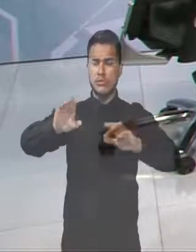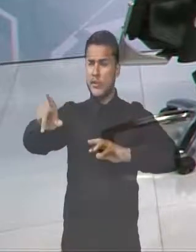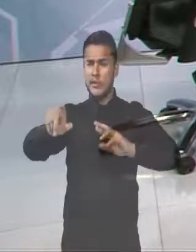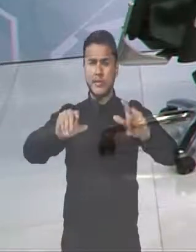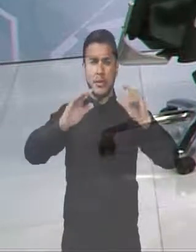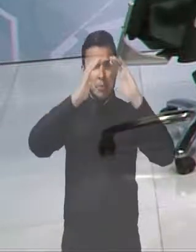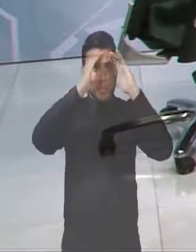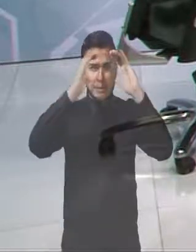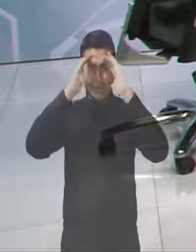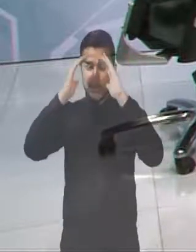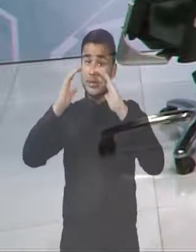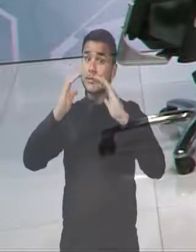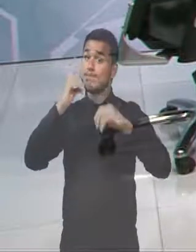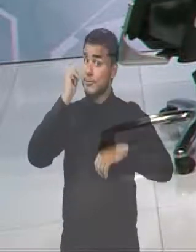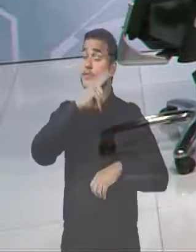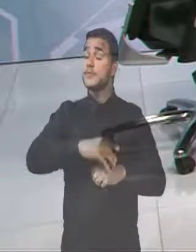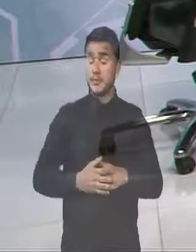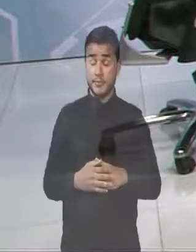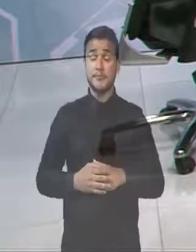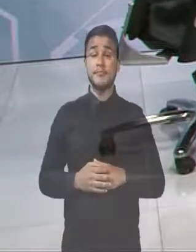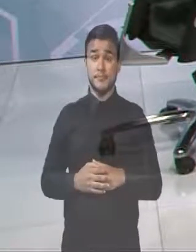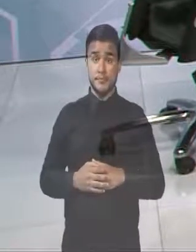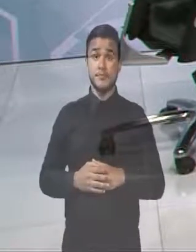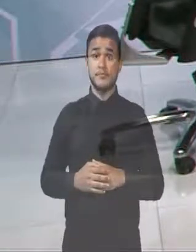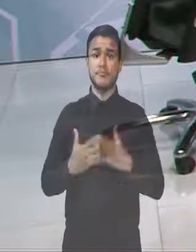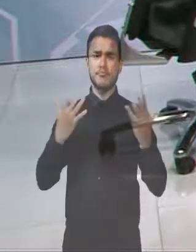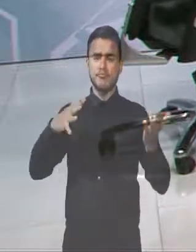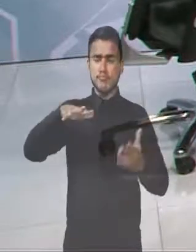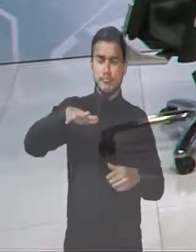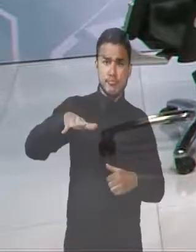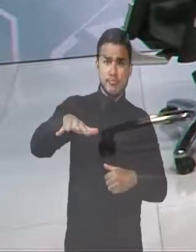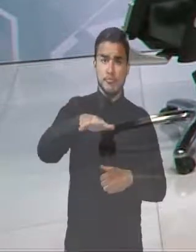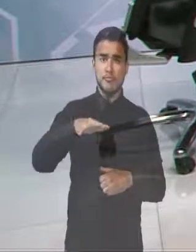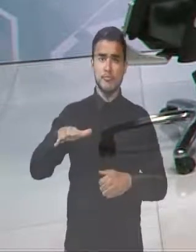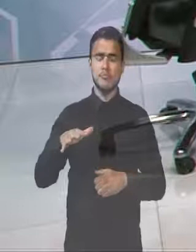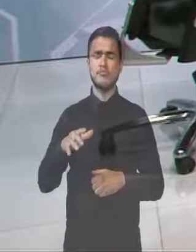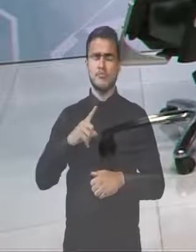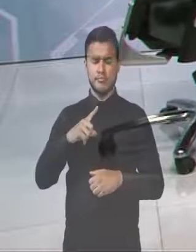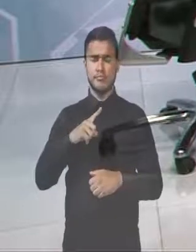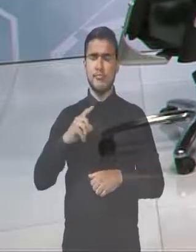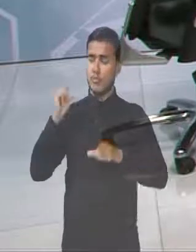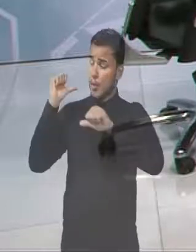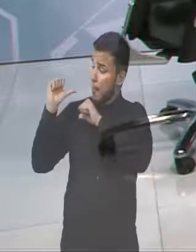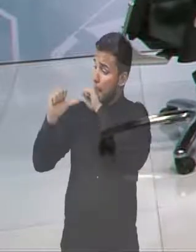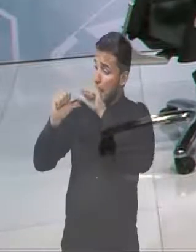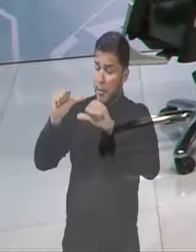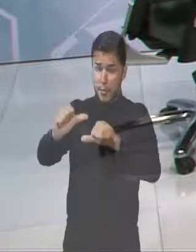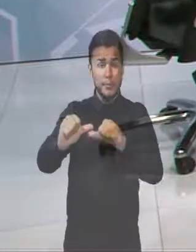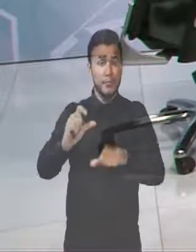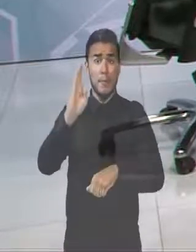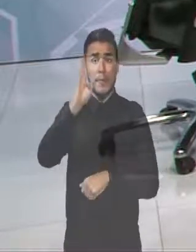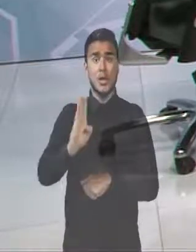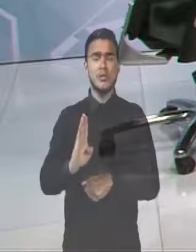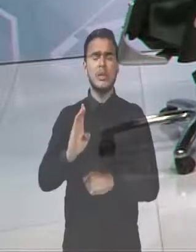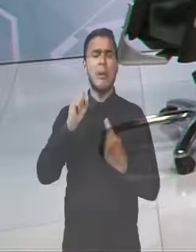Então, isso tudo é um ambiente de disrupção de tudo do